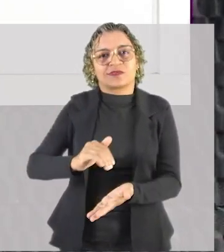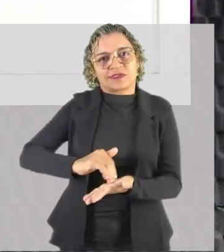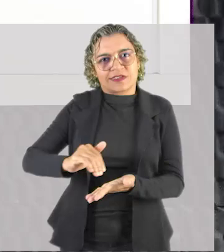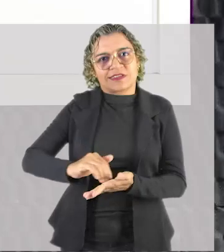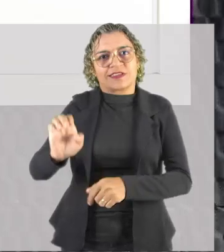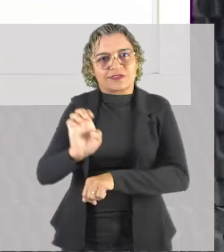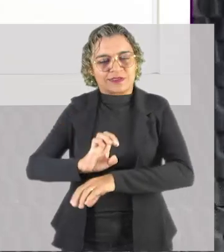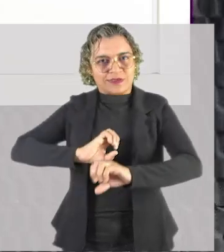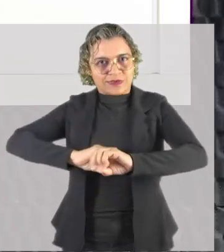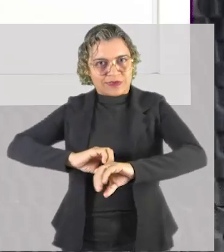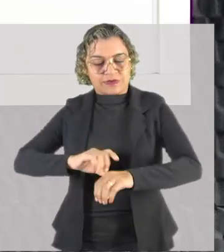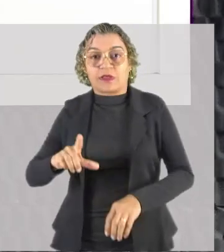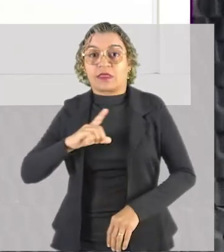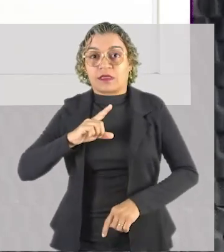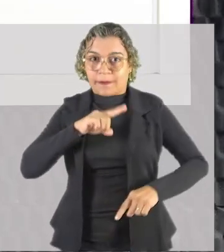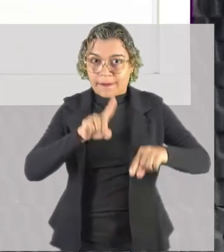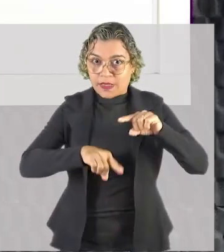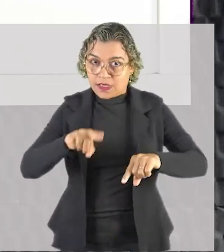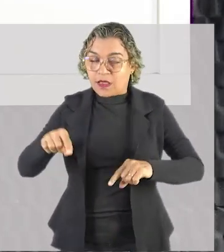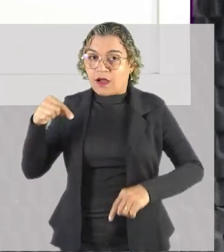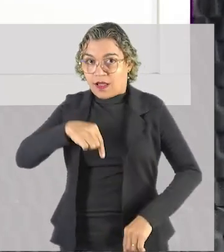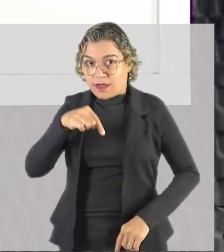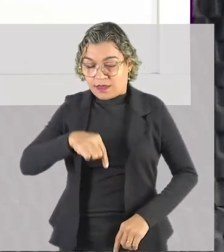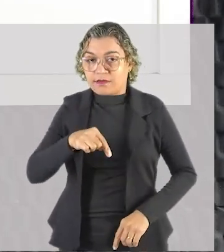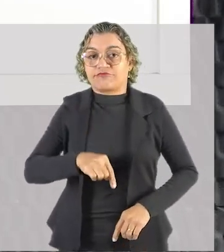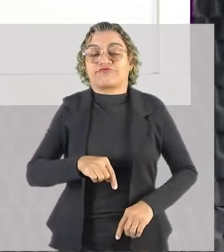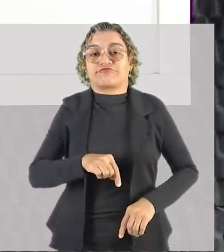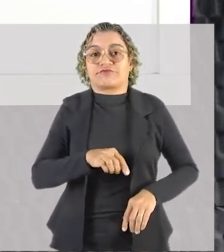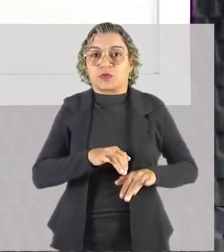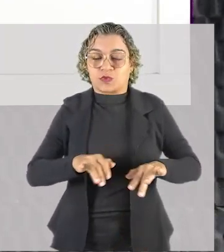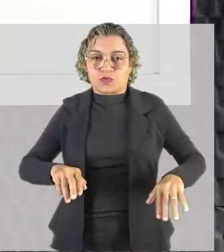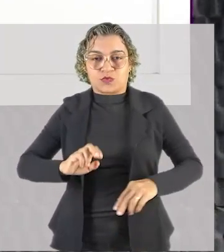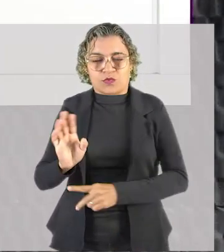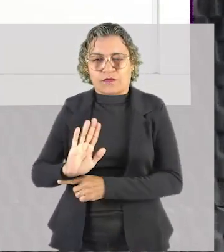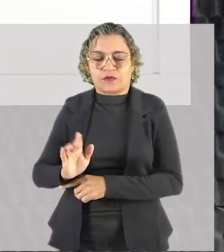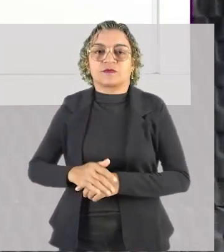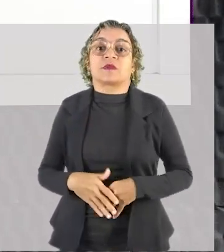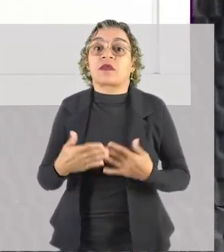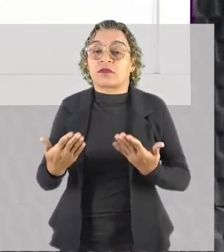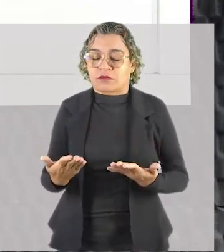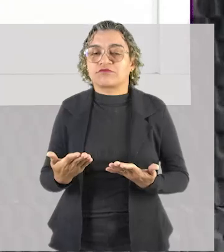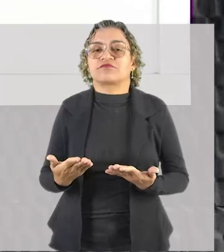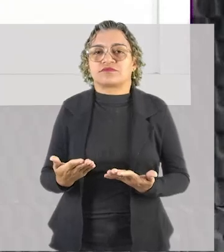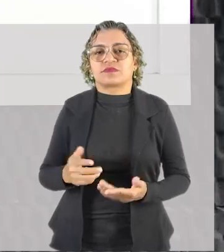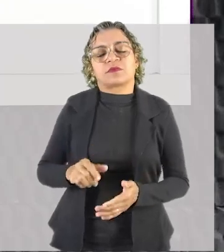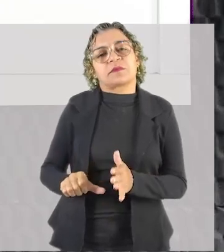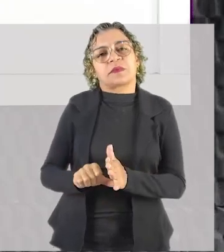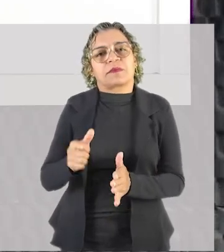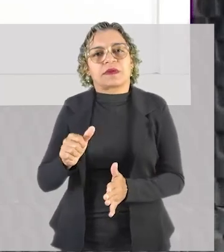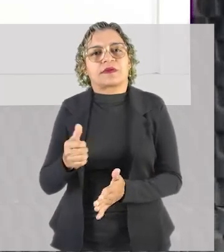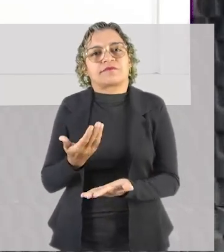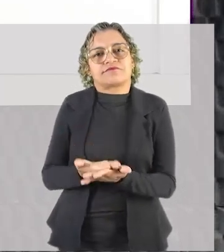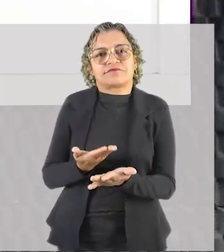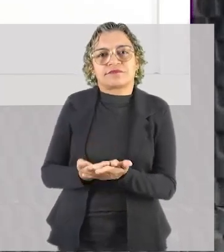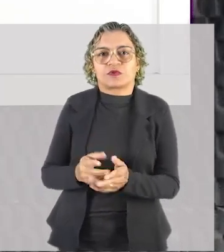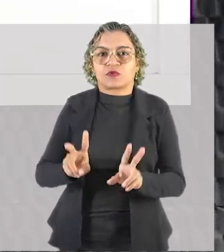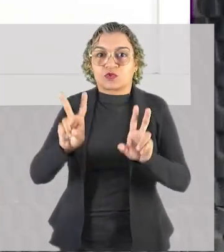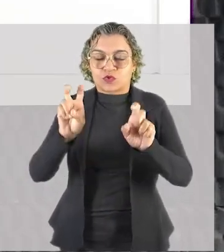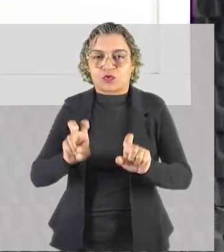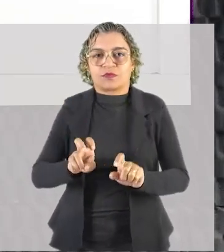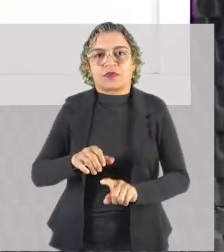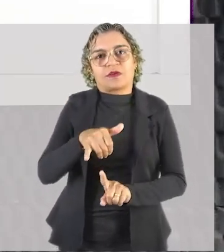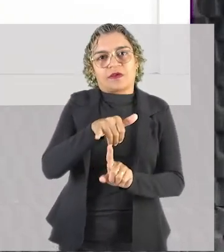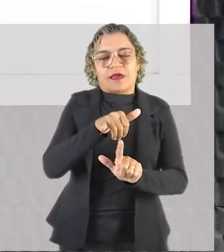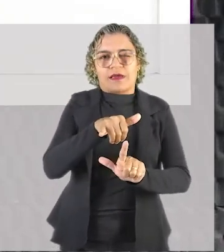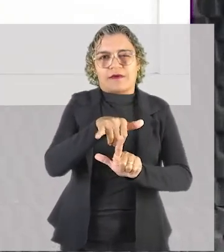E nosso material está na descrição aqui do vídeo. Ok? Galera, eu sou professor de matemática. Hoje a gente vai, nessa primeira aula, vamos falar de função, né?